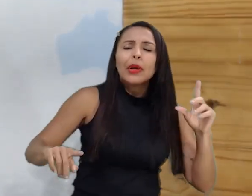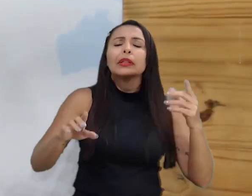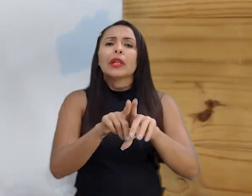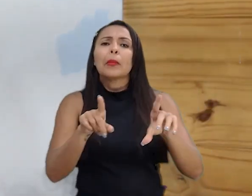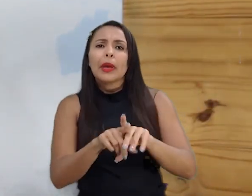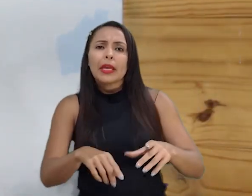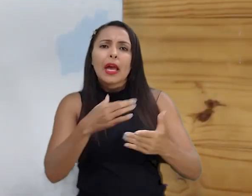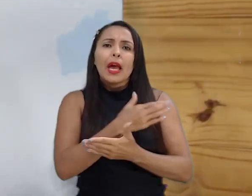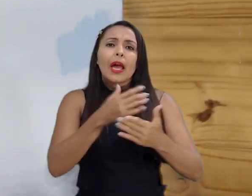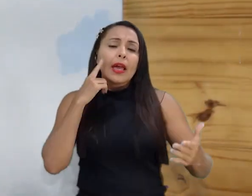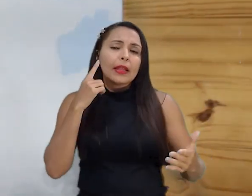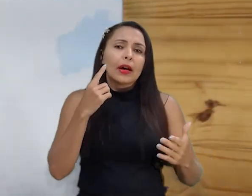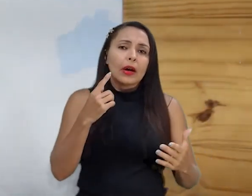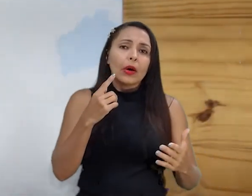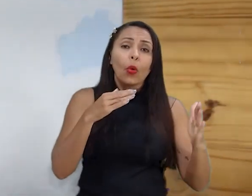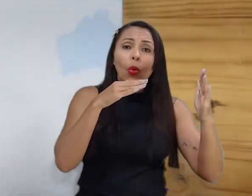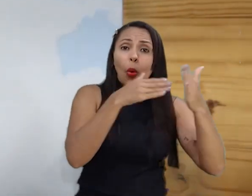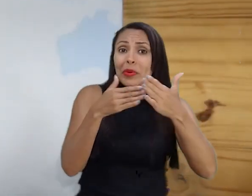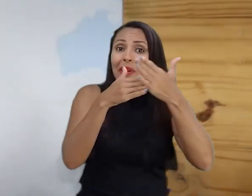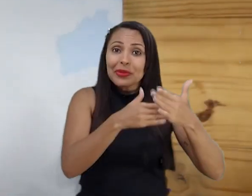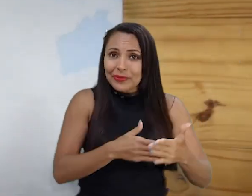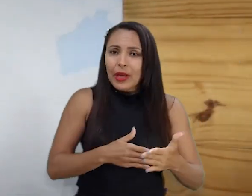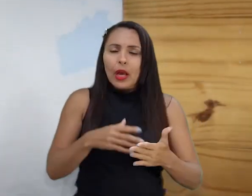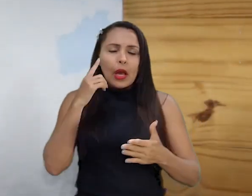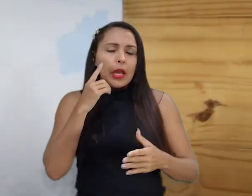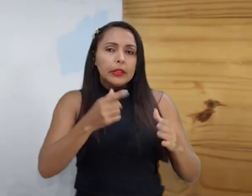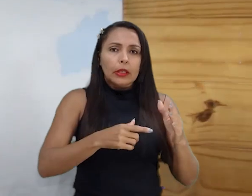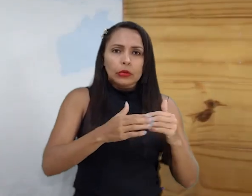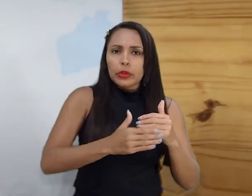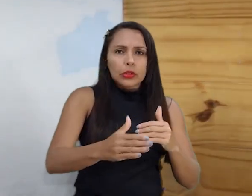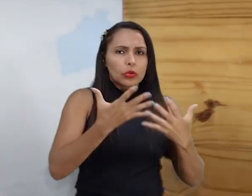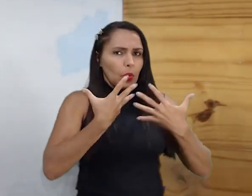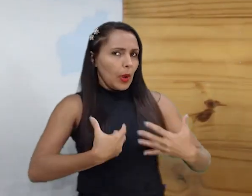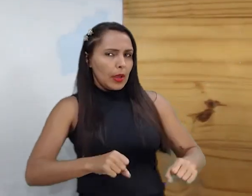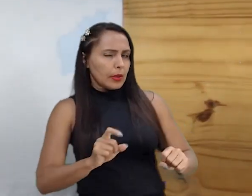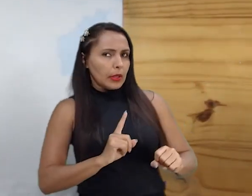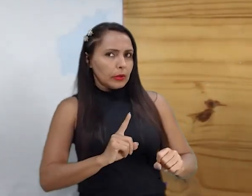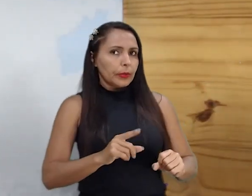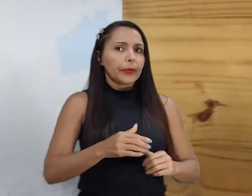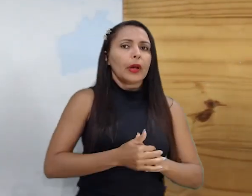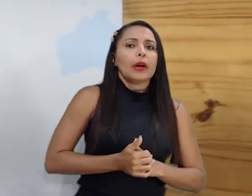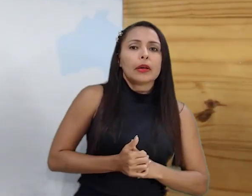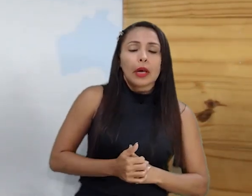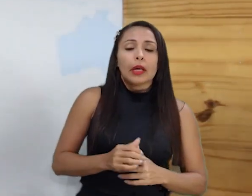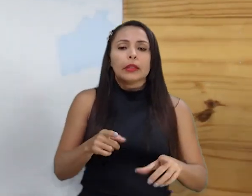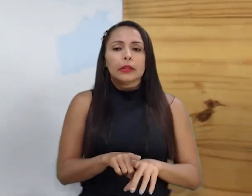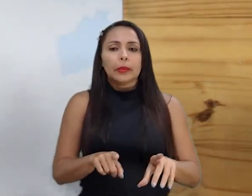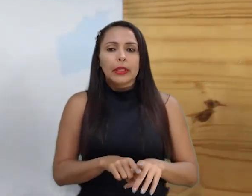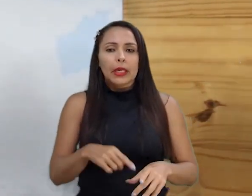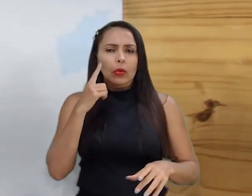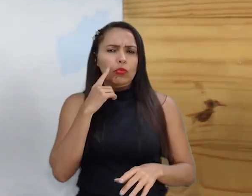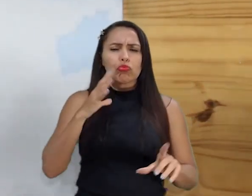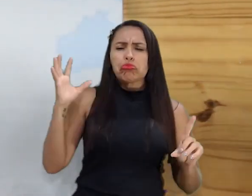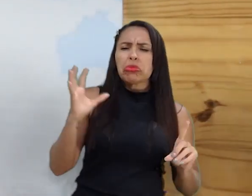característica do futurismo era o rompimento. No início não foi muito bem aceito não, tá? Até o termo futurismo era considerado um insulto.